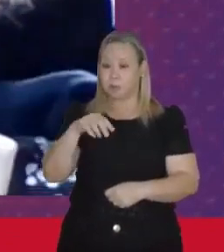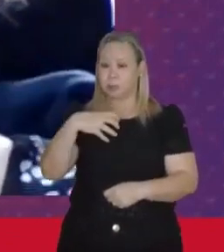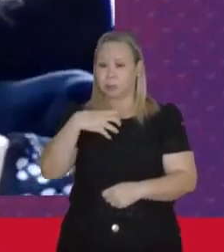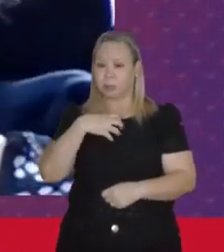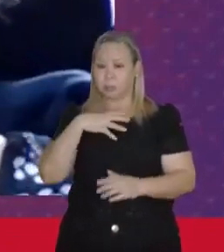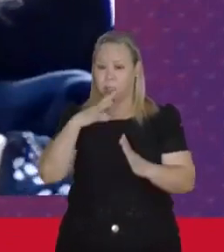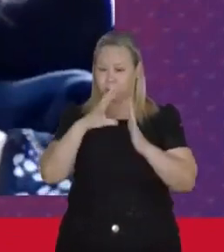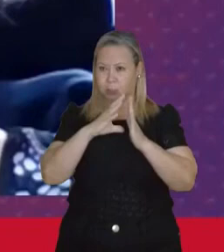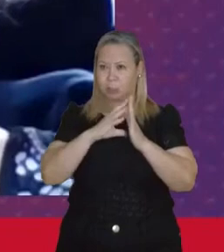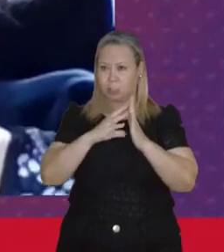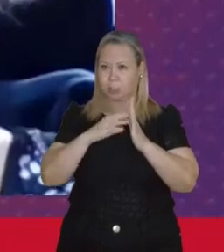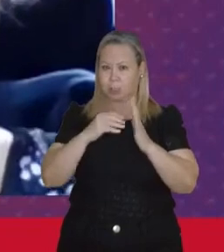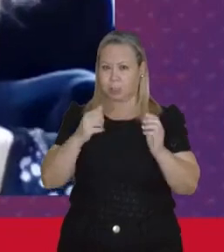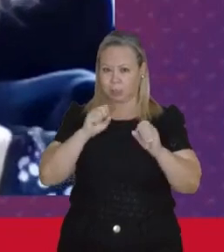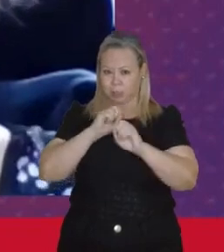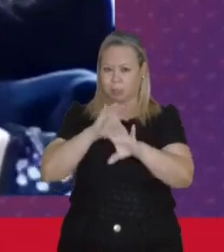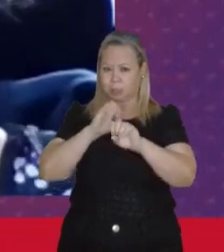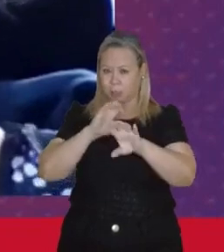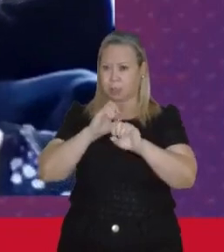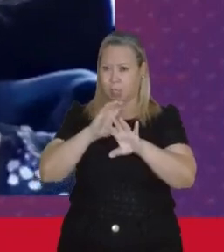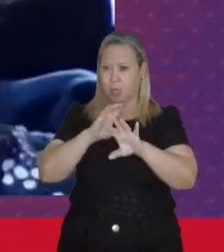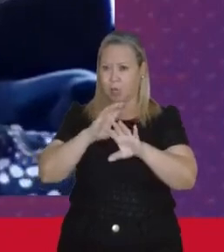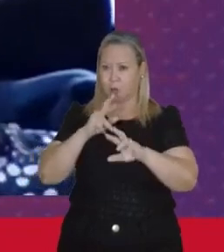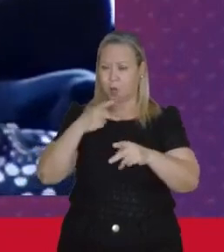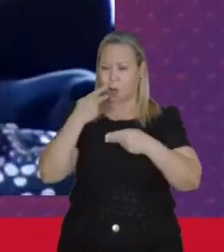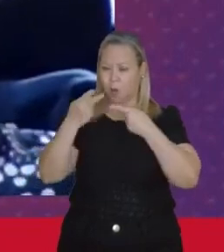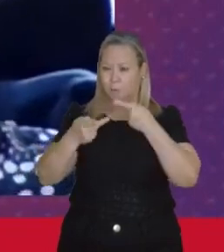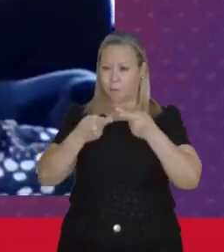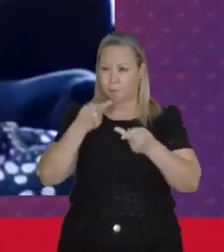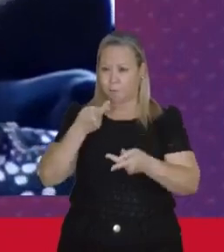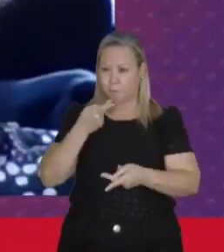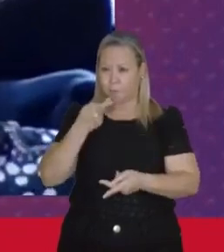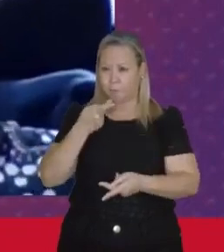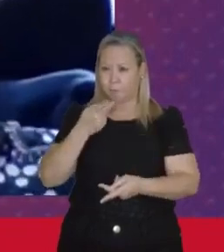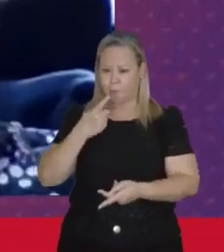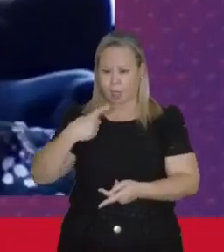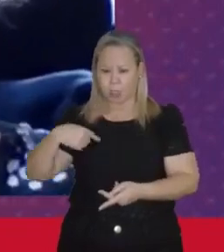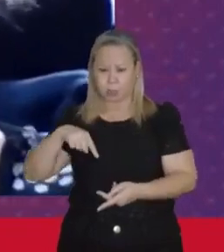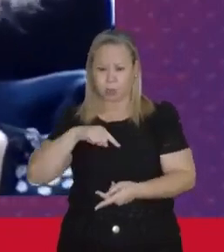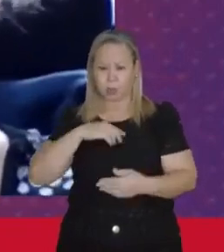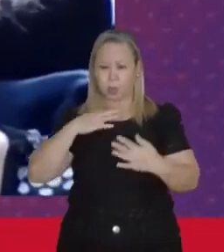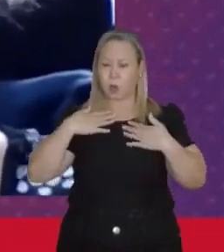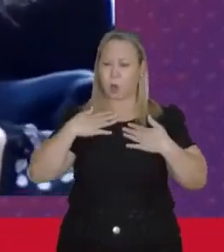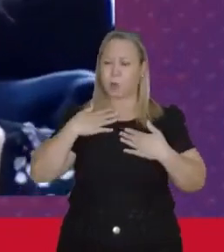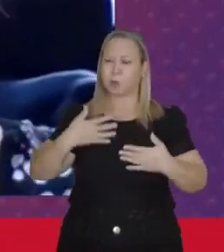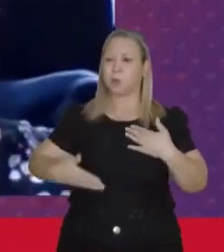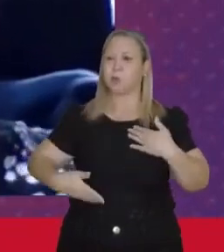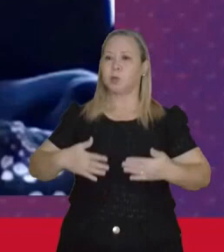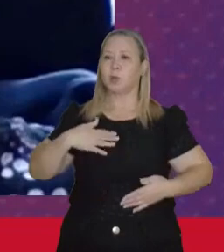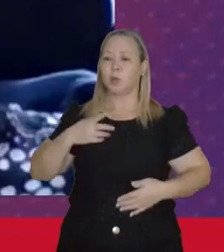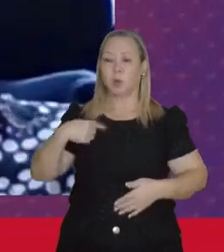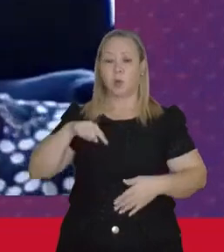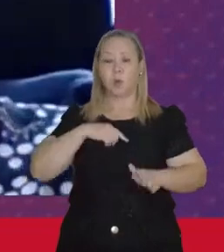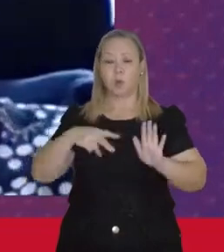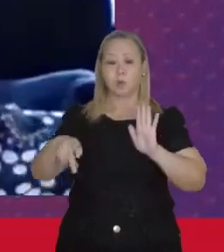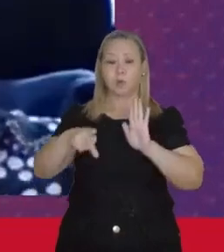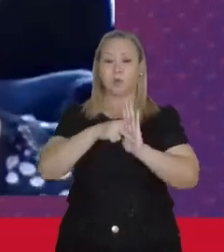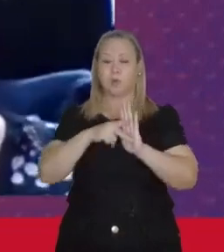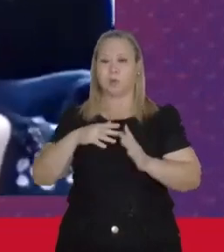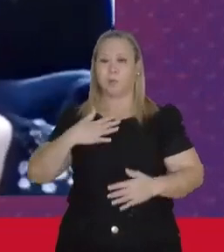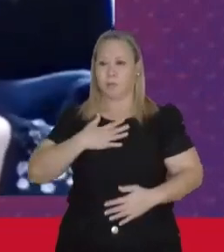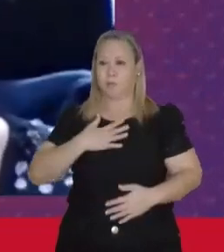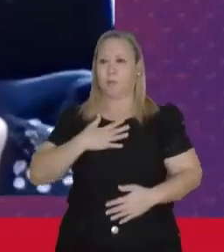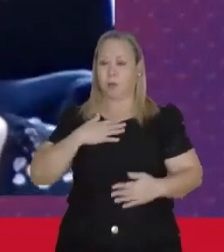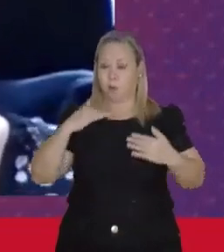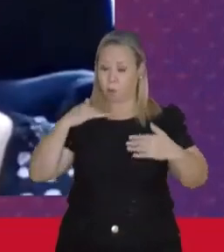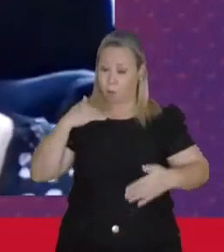módulo, eu digo, nosso corpo nos pertence, meu corpo